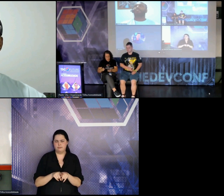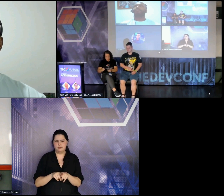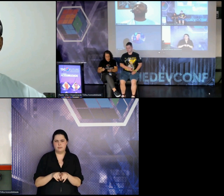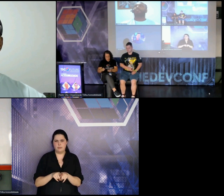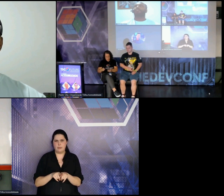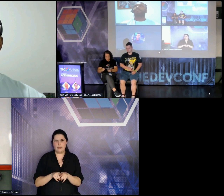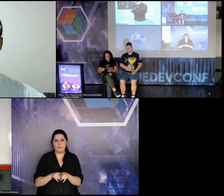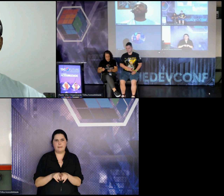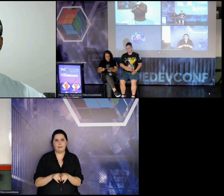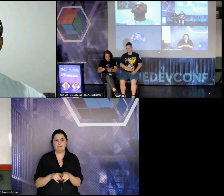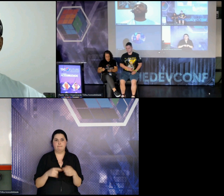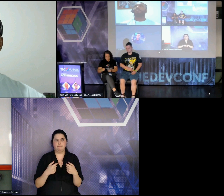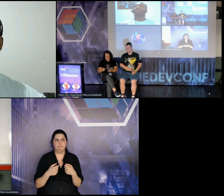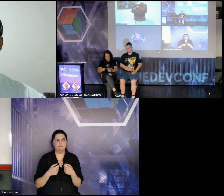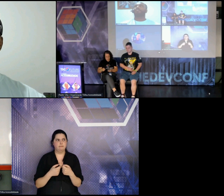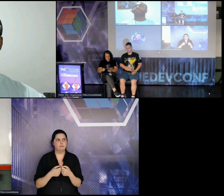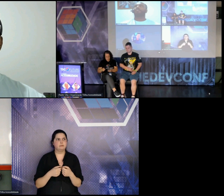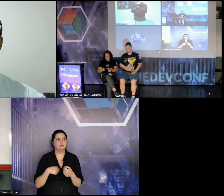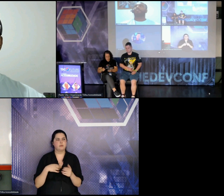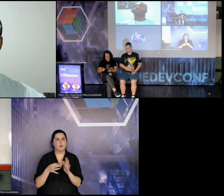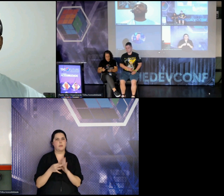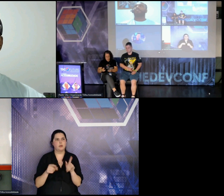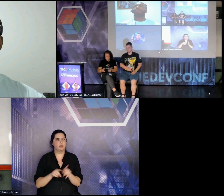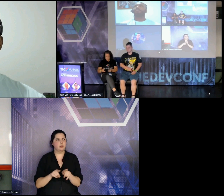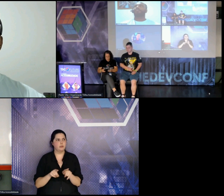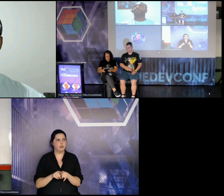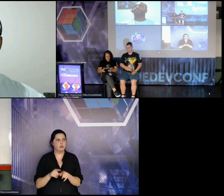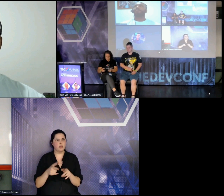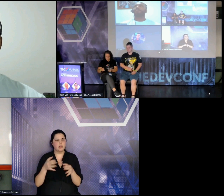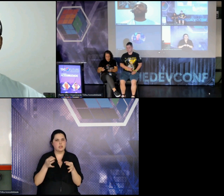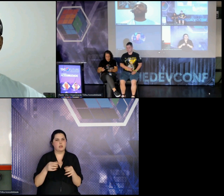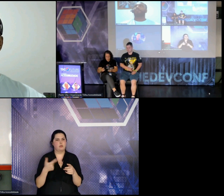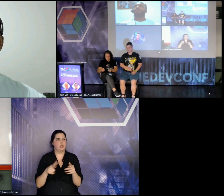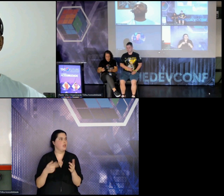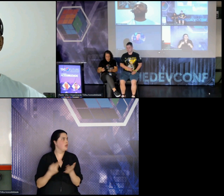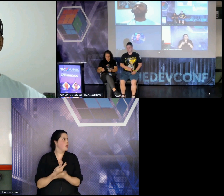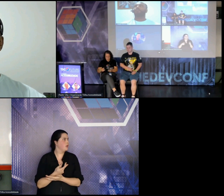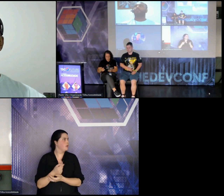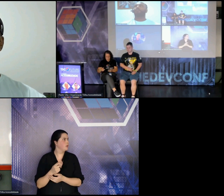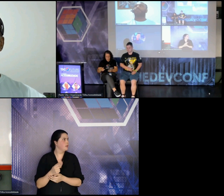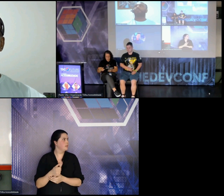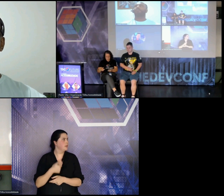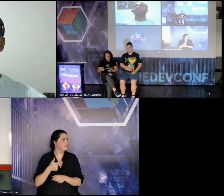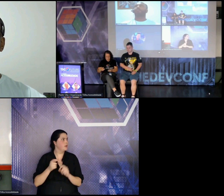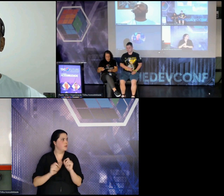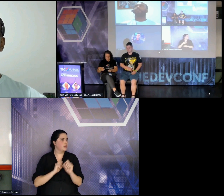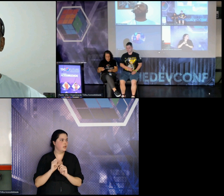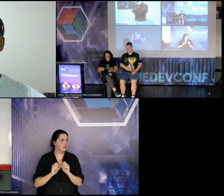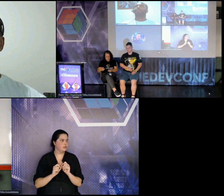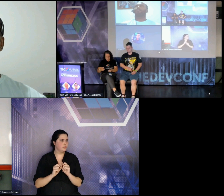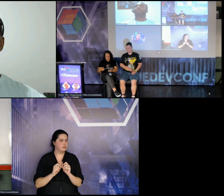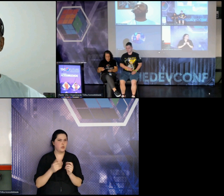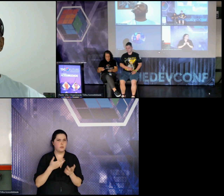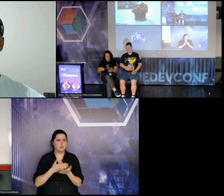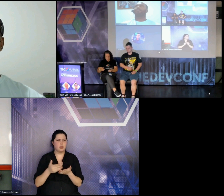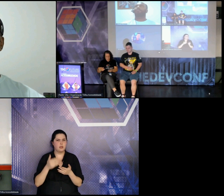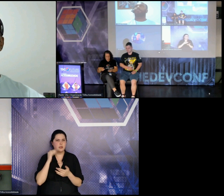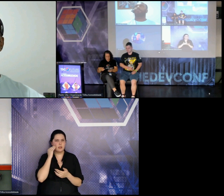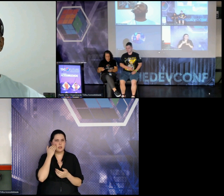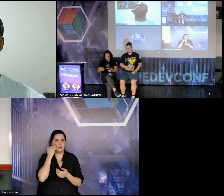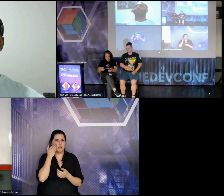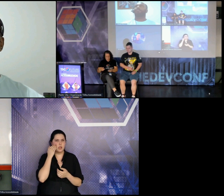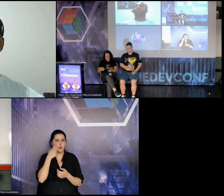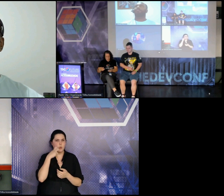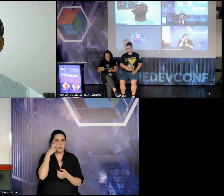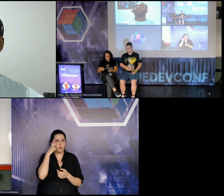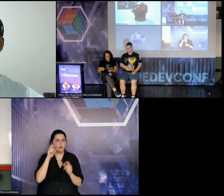não tenha certo aqui, não tenha errado, mas um ponto aqui para a gente poder começar a trabalhar o aculturamento